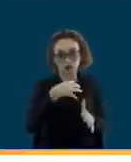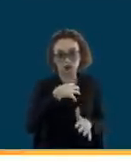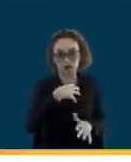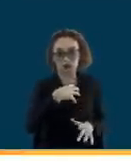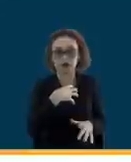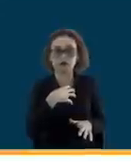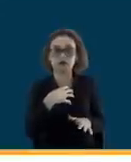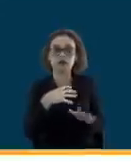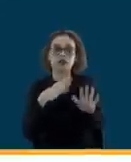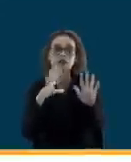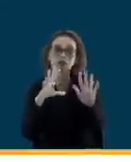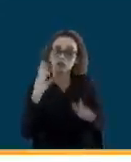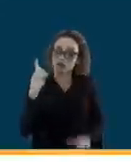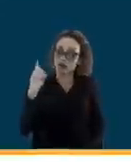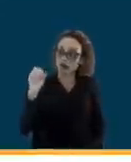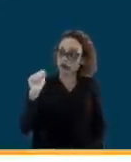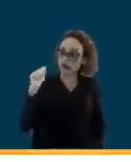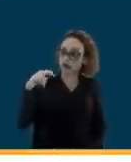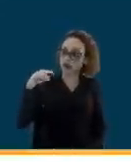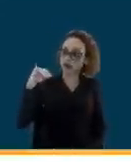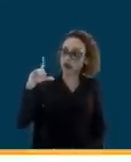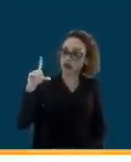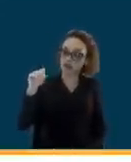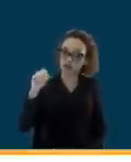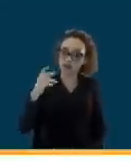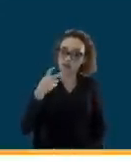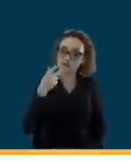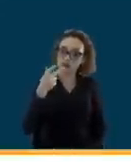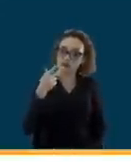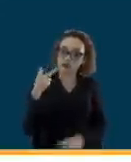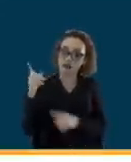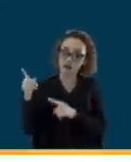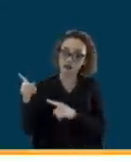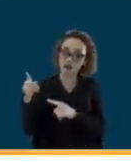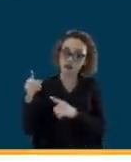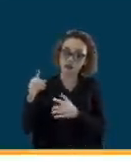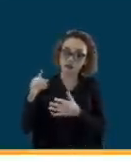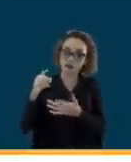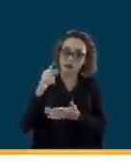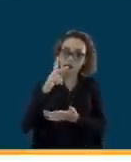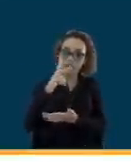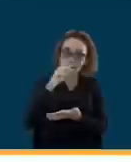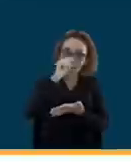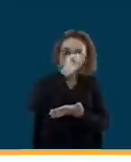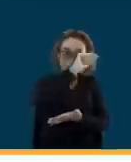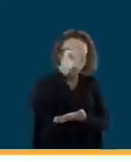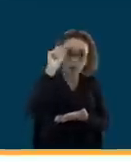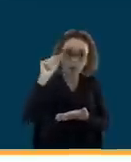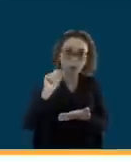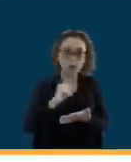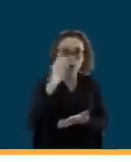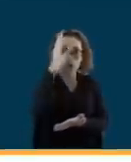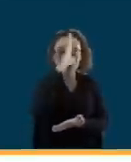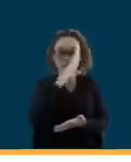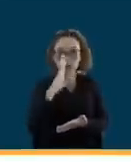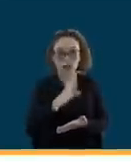Danilo coloca, né? Só o legado do mapeamento cultural do Brasil vivo,